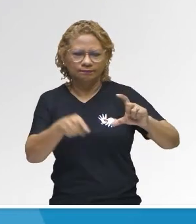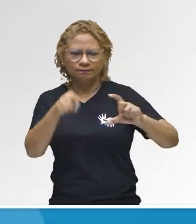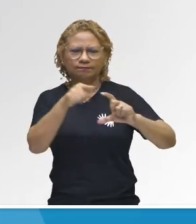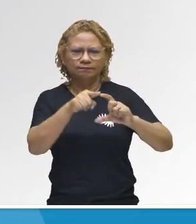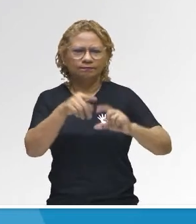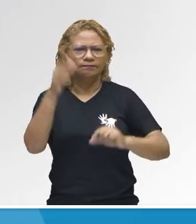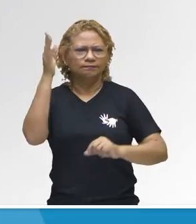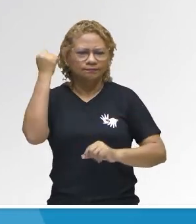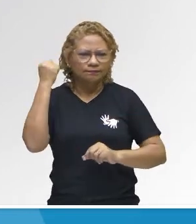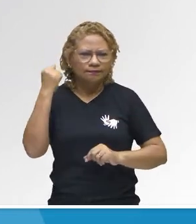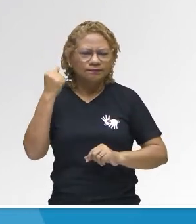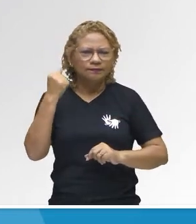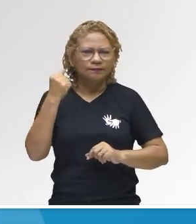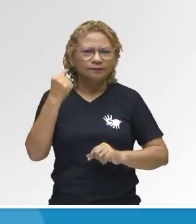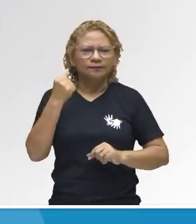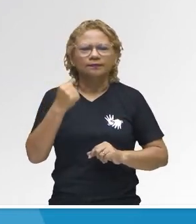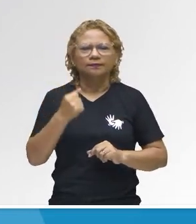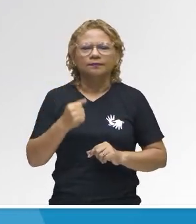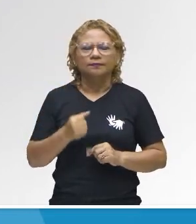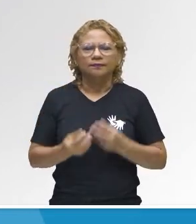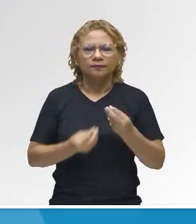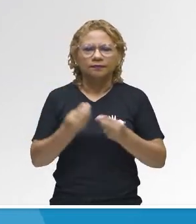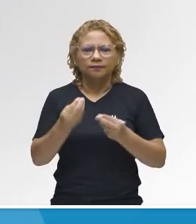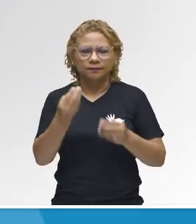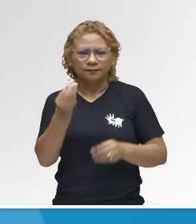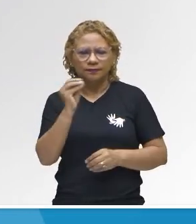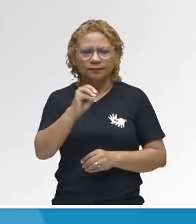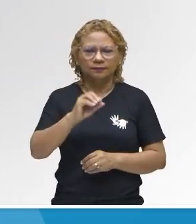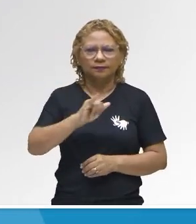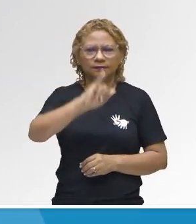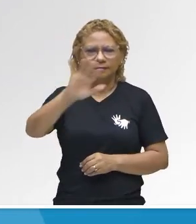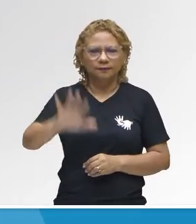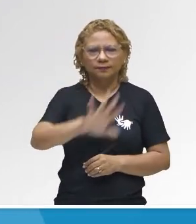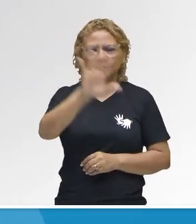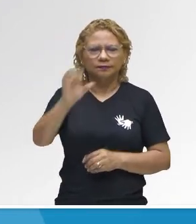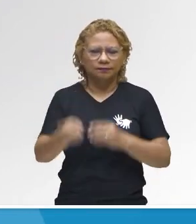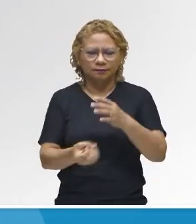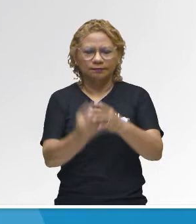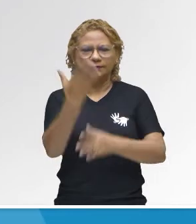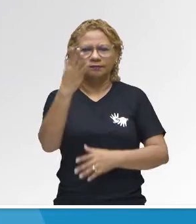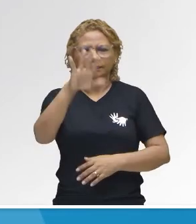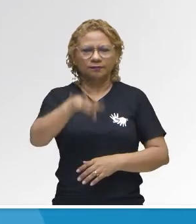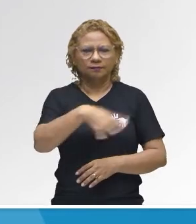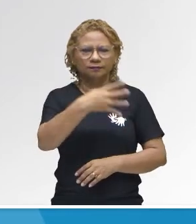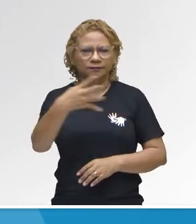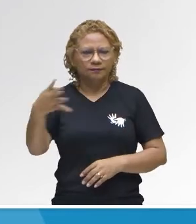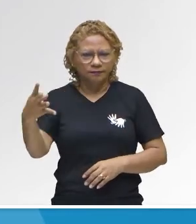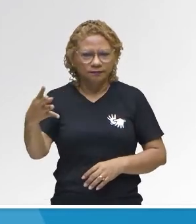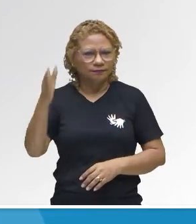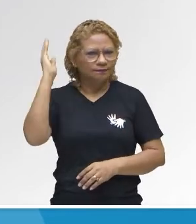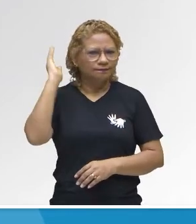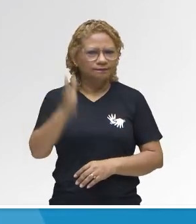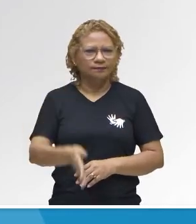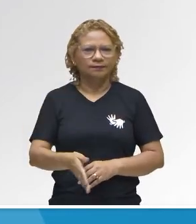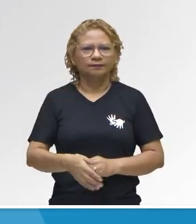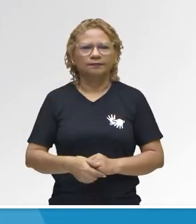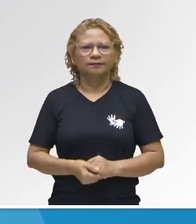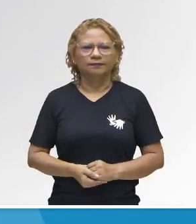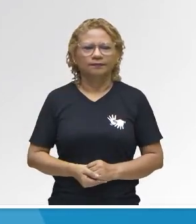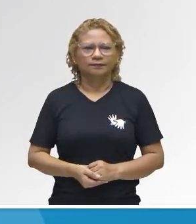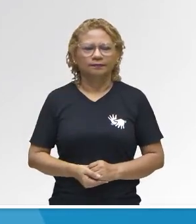calcular domínio, imagem, zeros e períodos, construir gráficos das funções trigonométricas diretas.